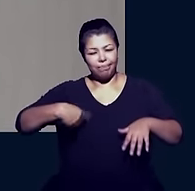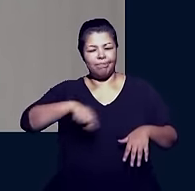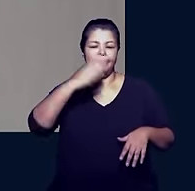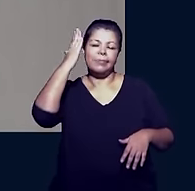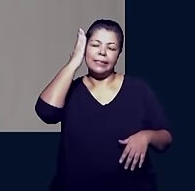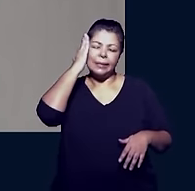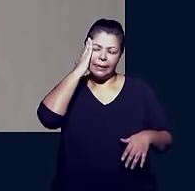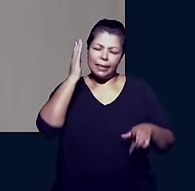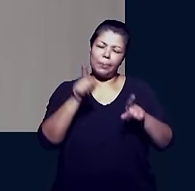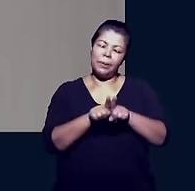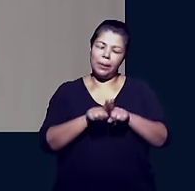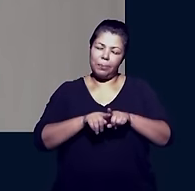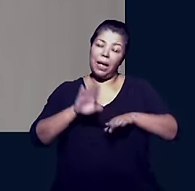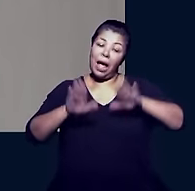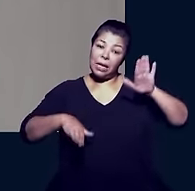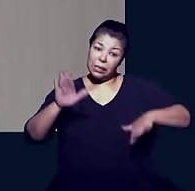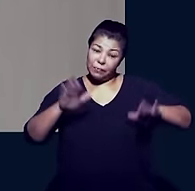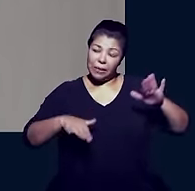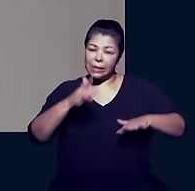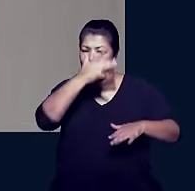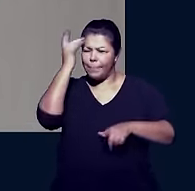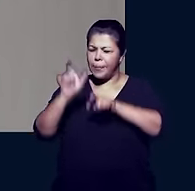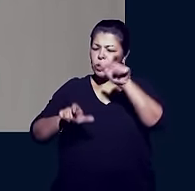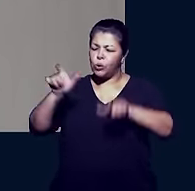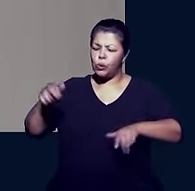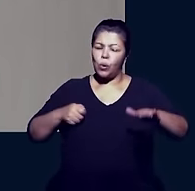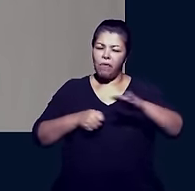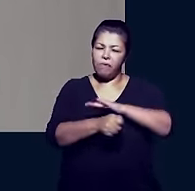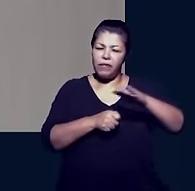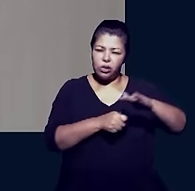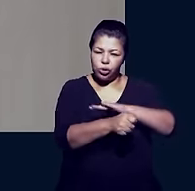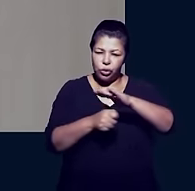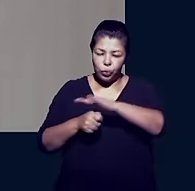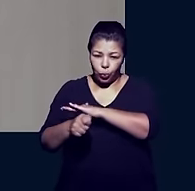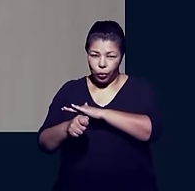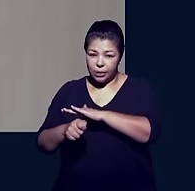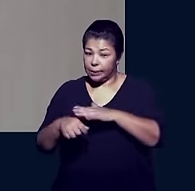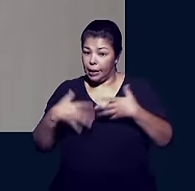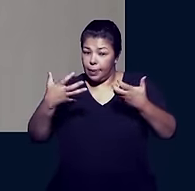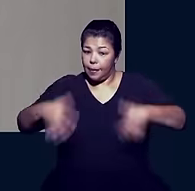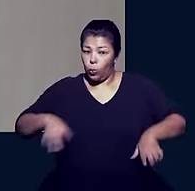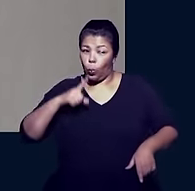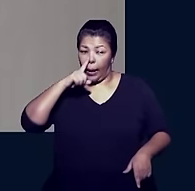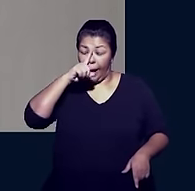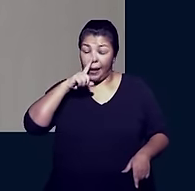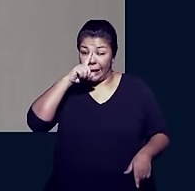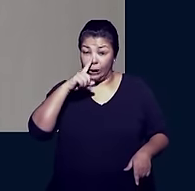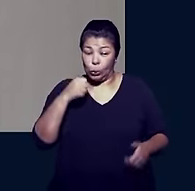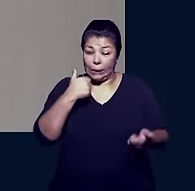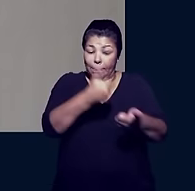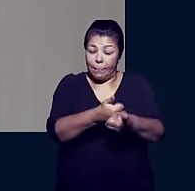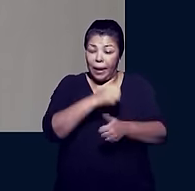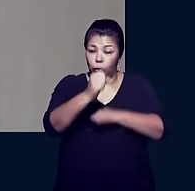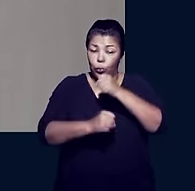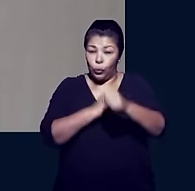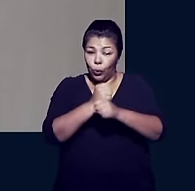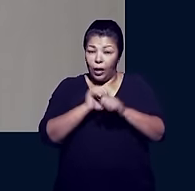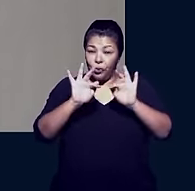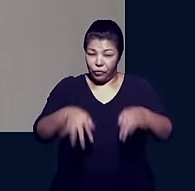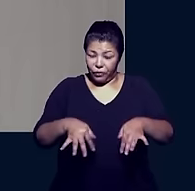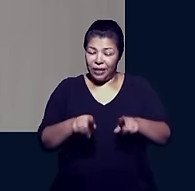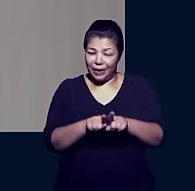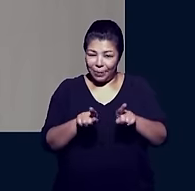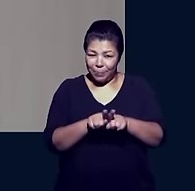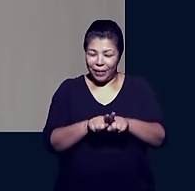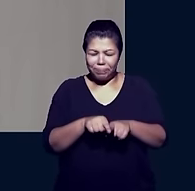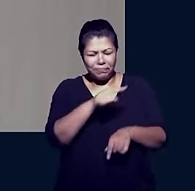os investidores eh eh ou os próprios administradores do fundos não gostam de adicionar muito o risco quando tá chegando no final do ano então Sara é para comprar